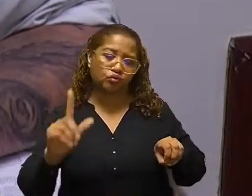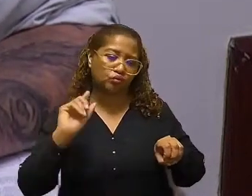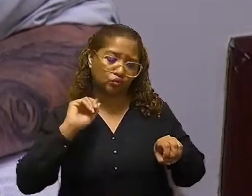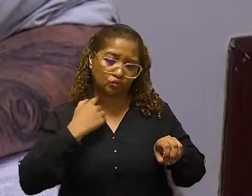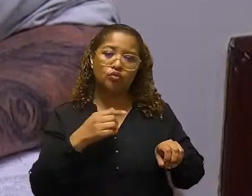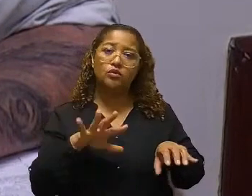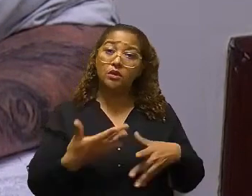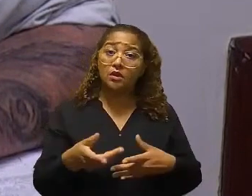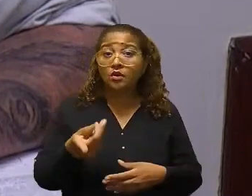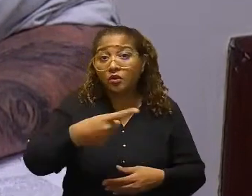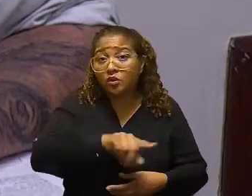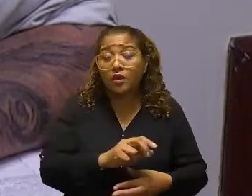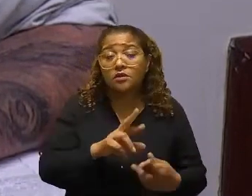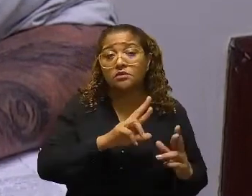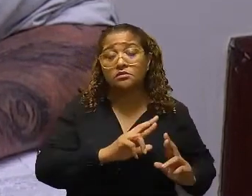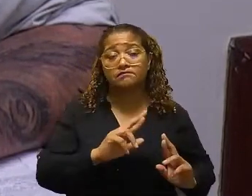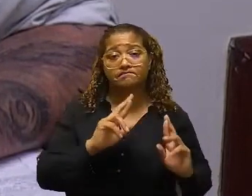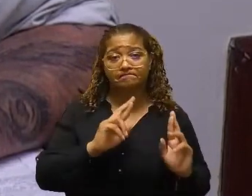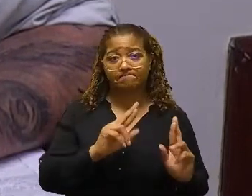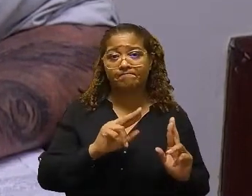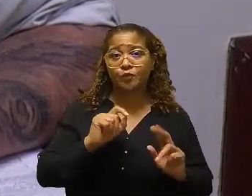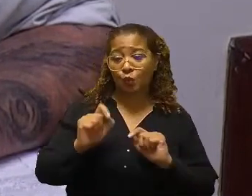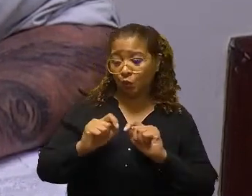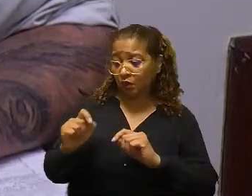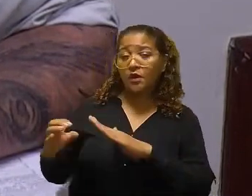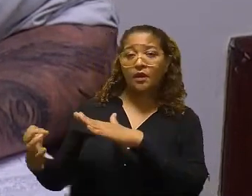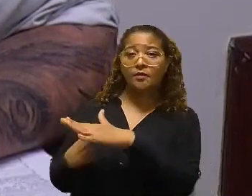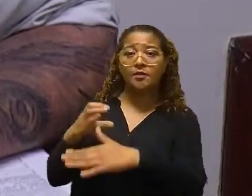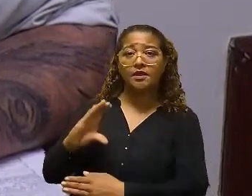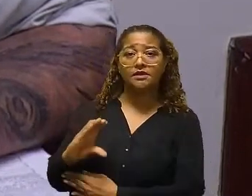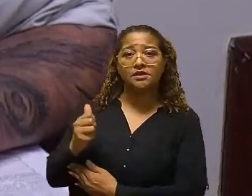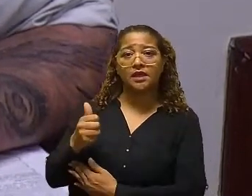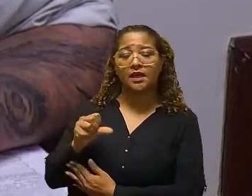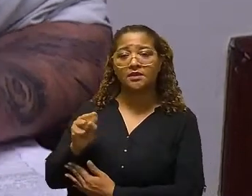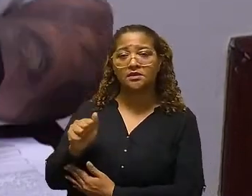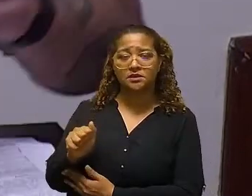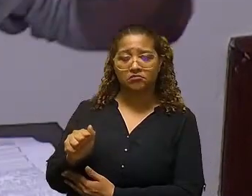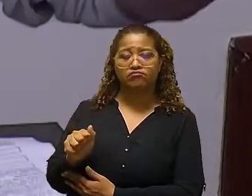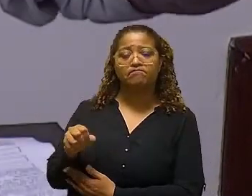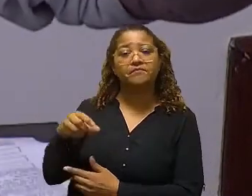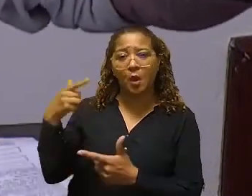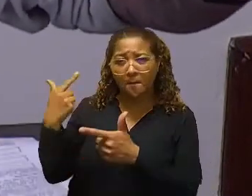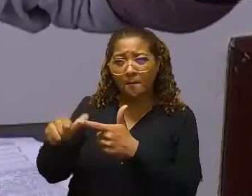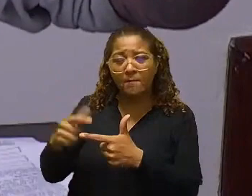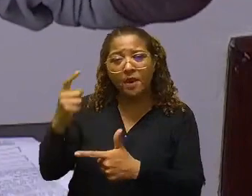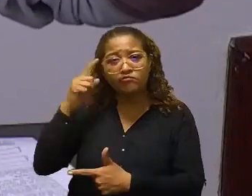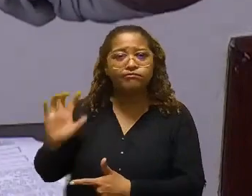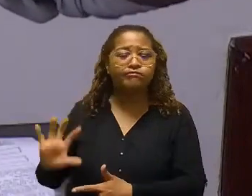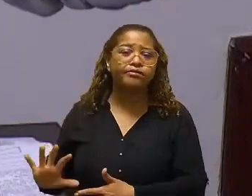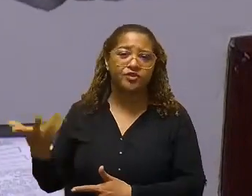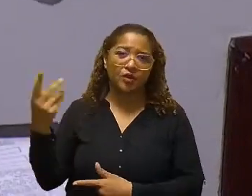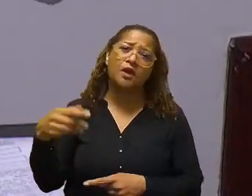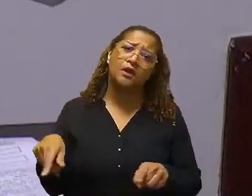esperamos que a Casan resolva os problemas que têm que ser resolvidos, assim como é a falta de água